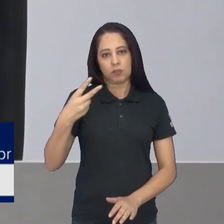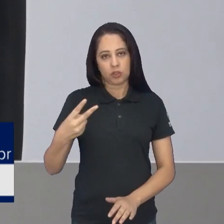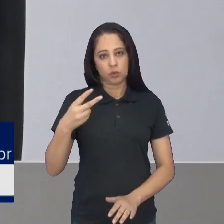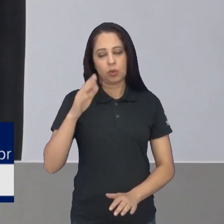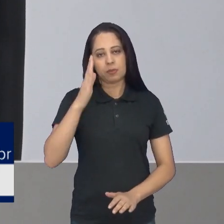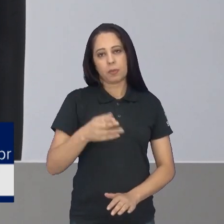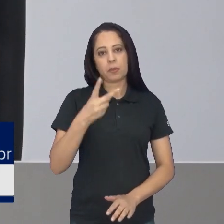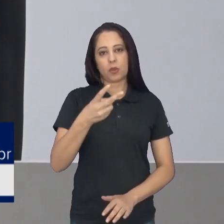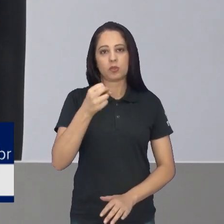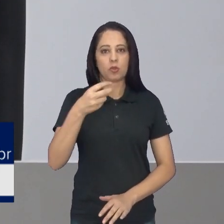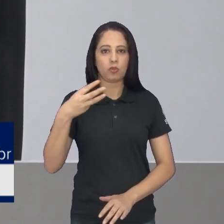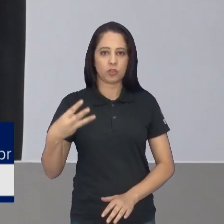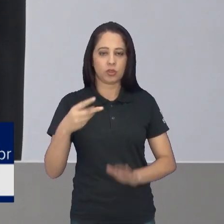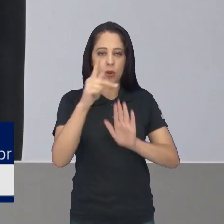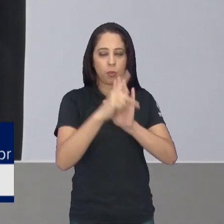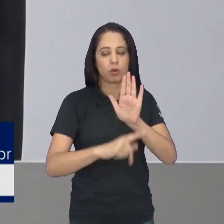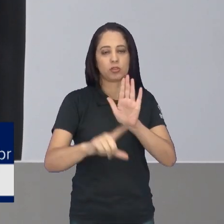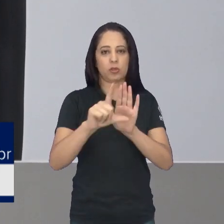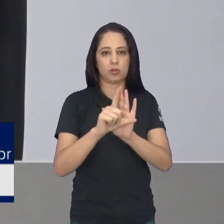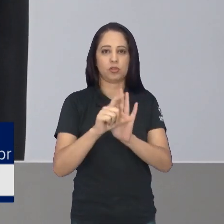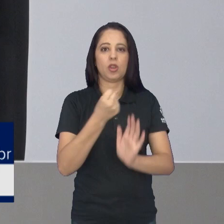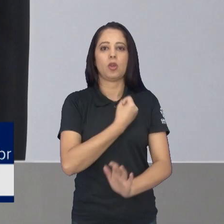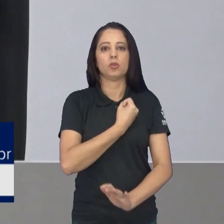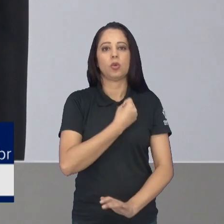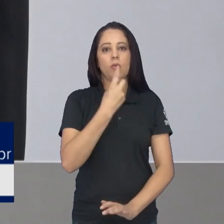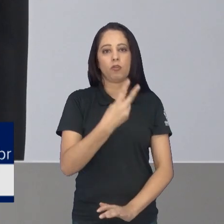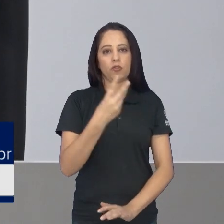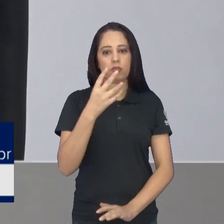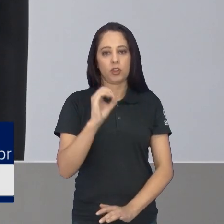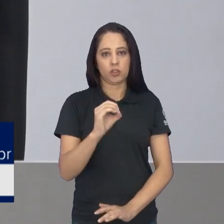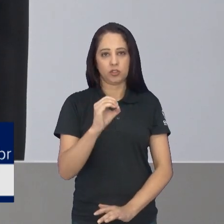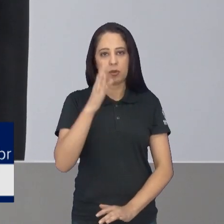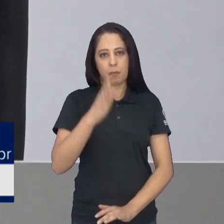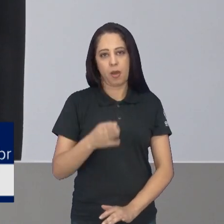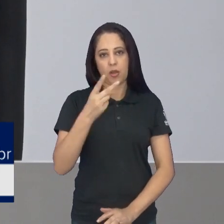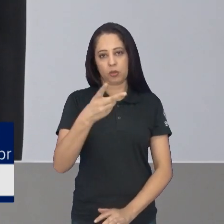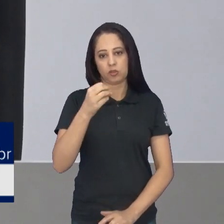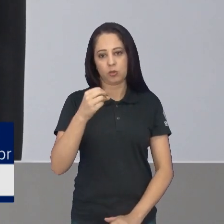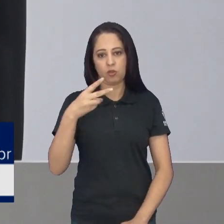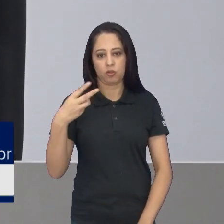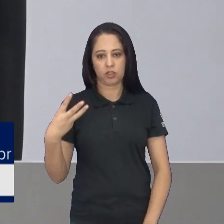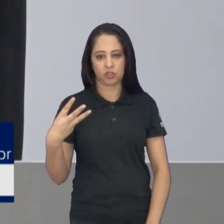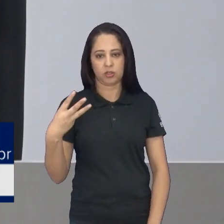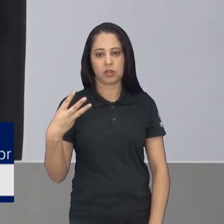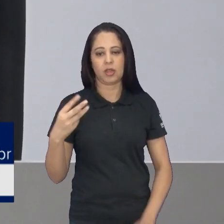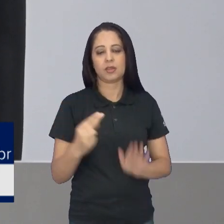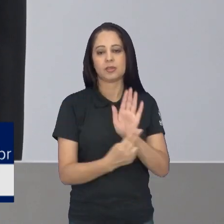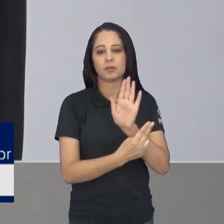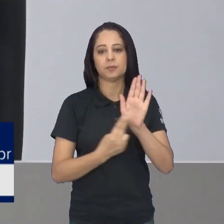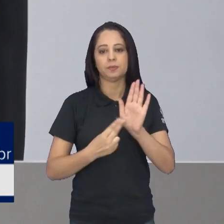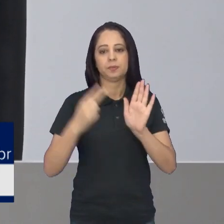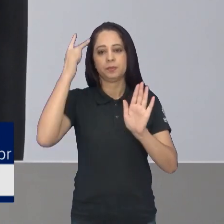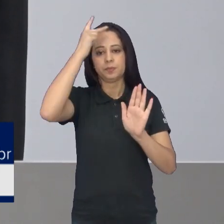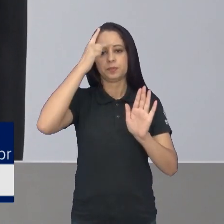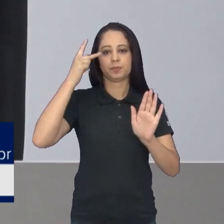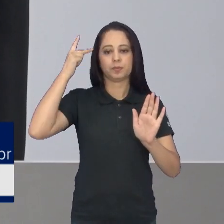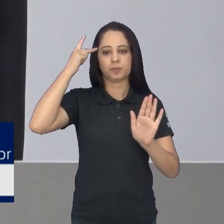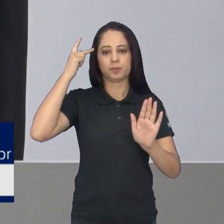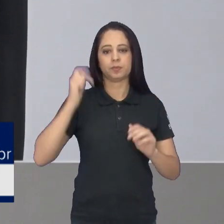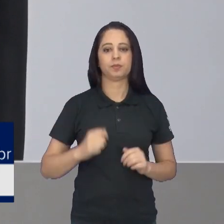522/2023, projeto de lei número 20/2023, autoria do vereador Fernando